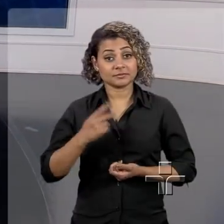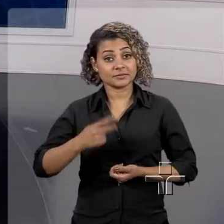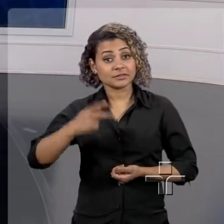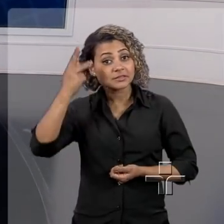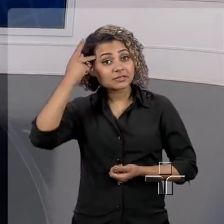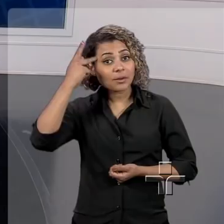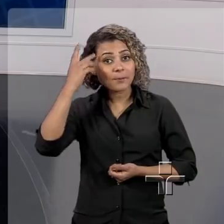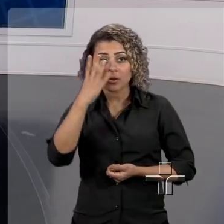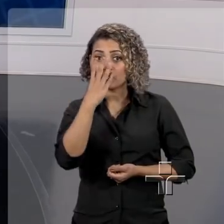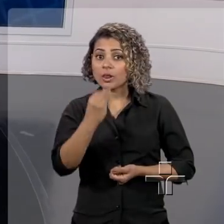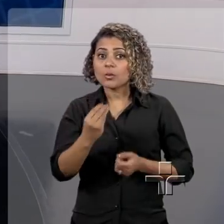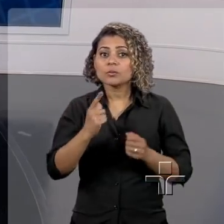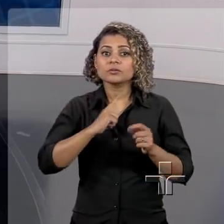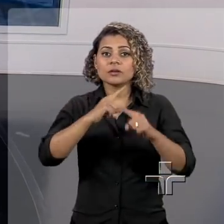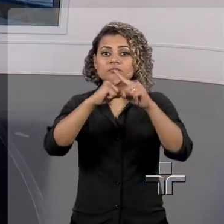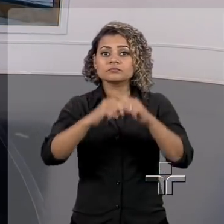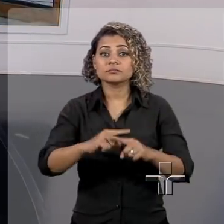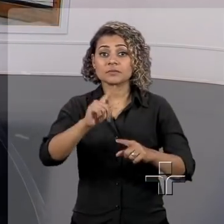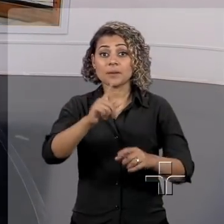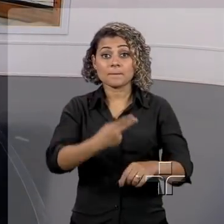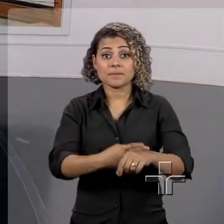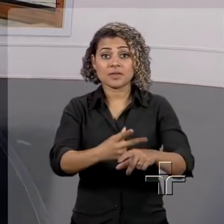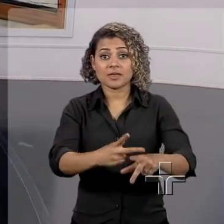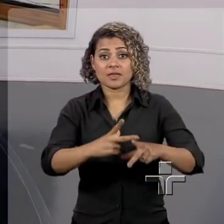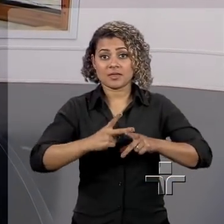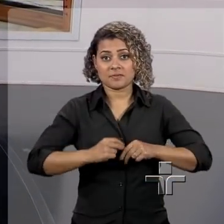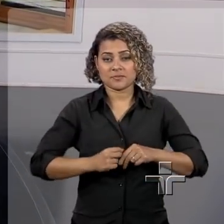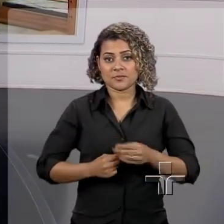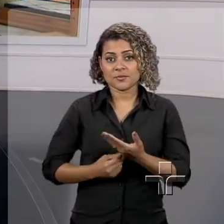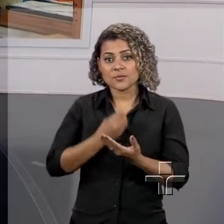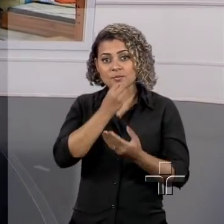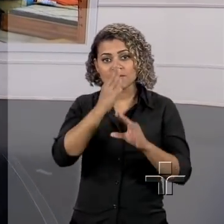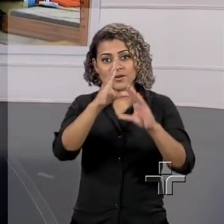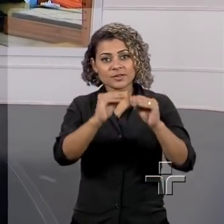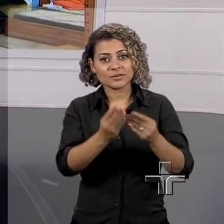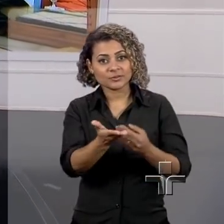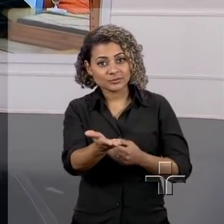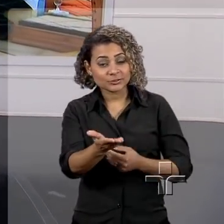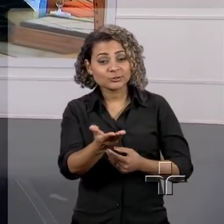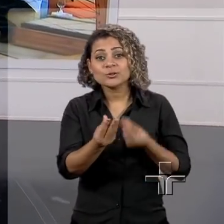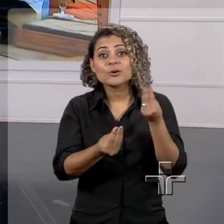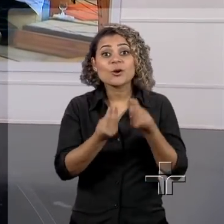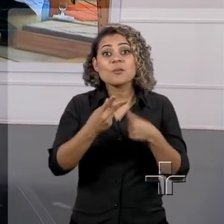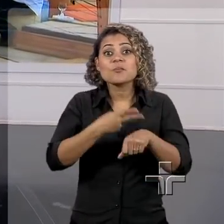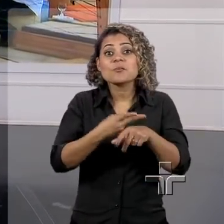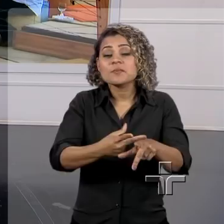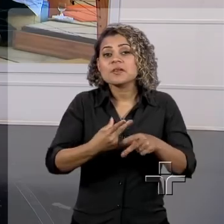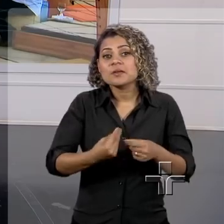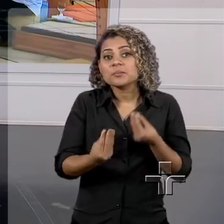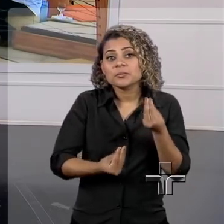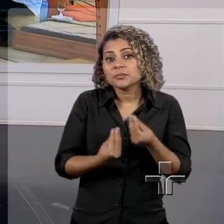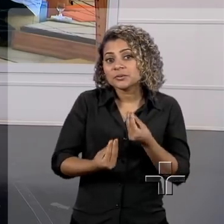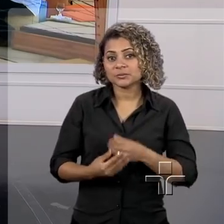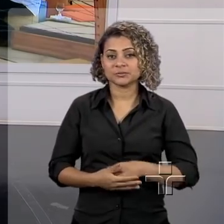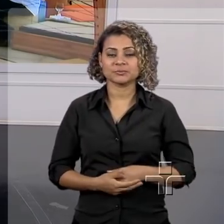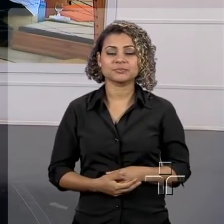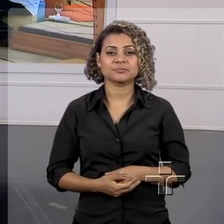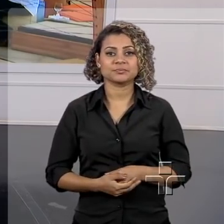Sérgio Colassino acompanha a premiação. Boa noite para você, Colassino. Como é que está a premiação aí?